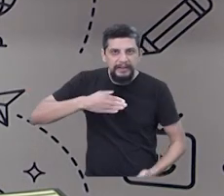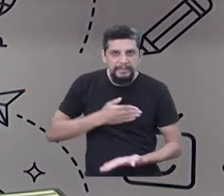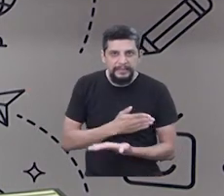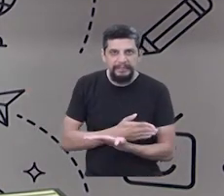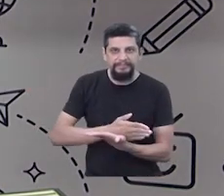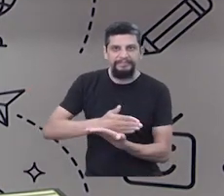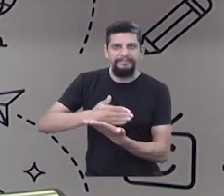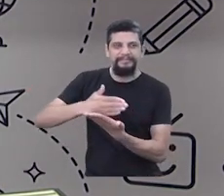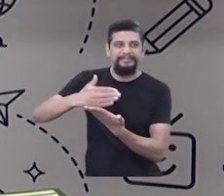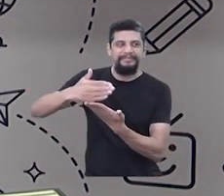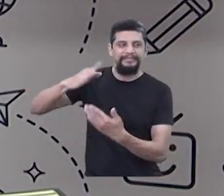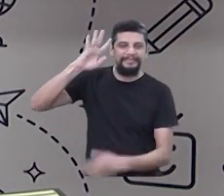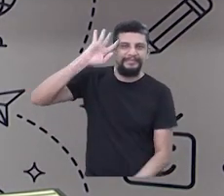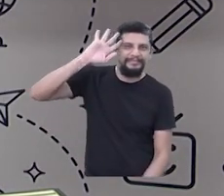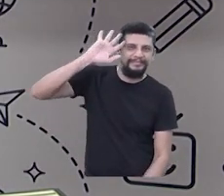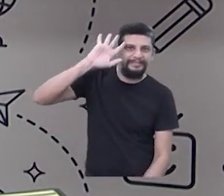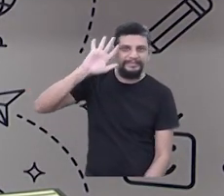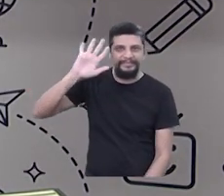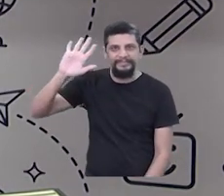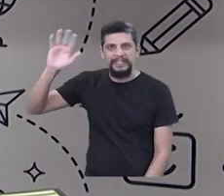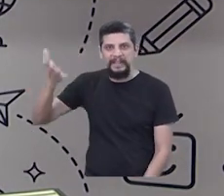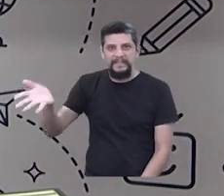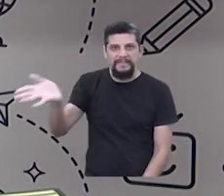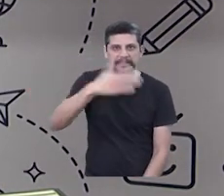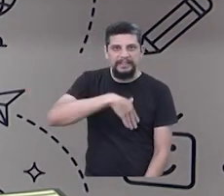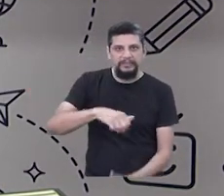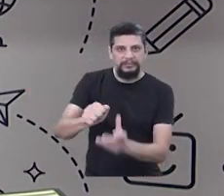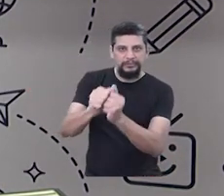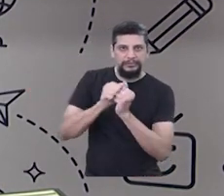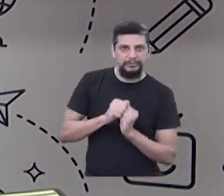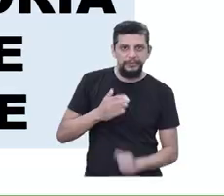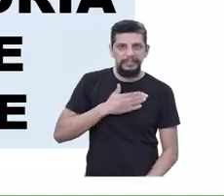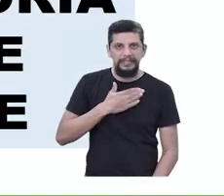vai começar. Venham comigo.